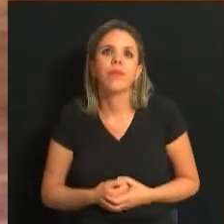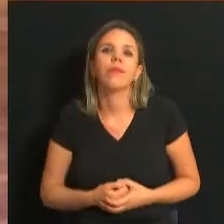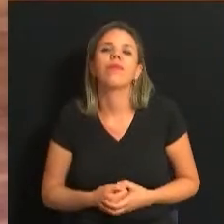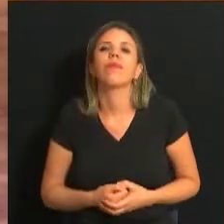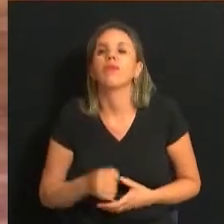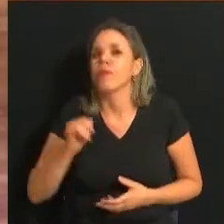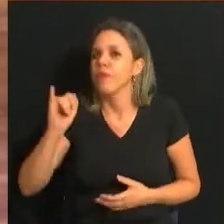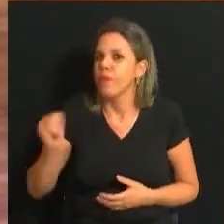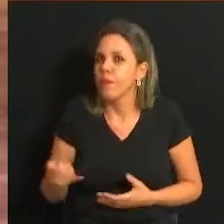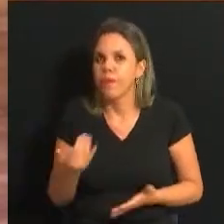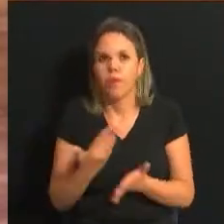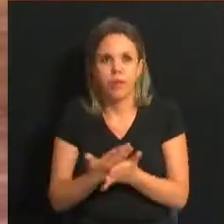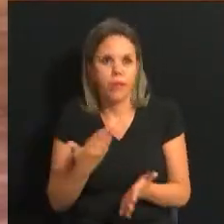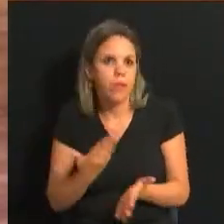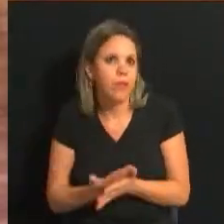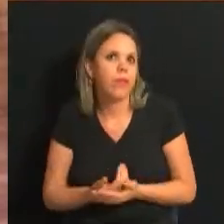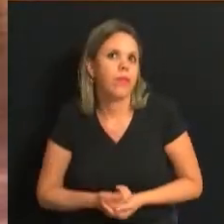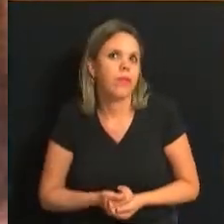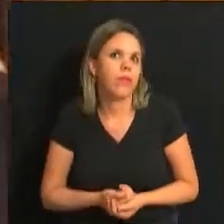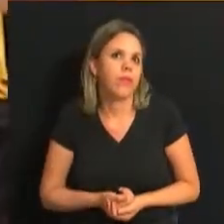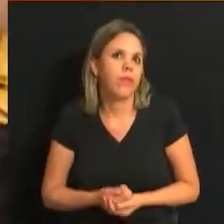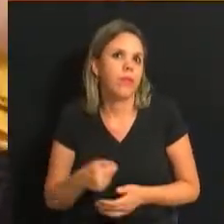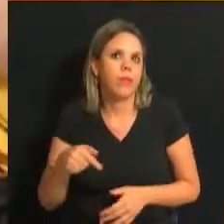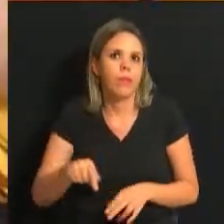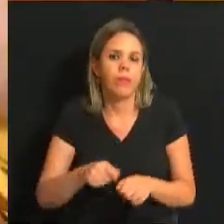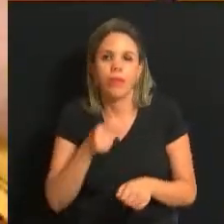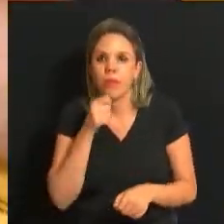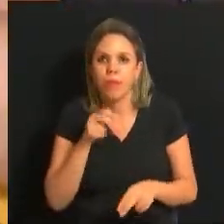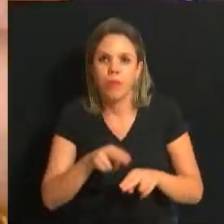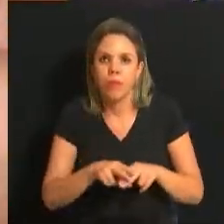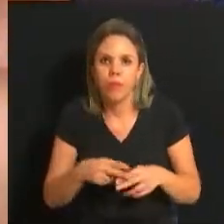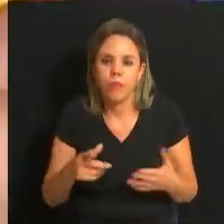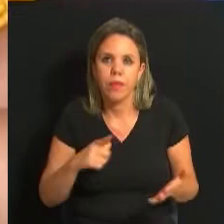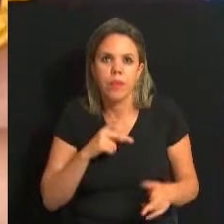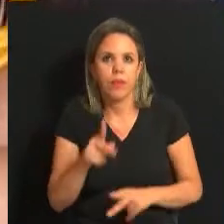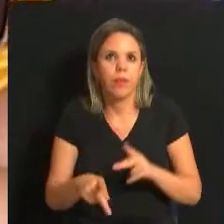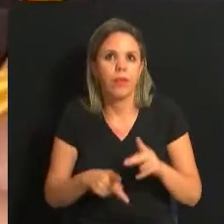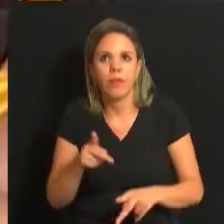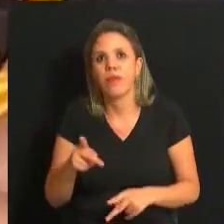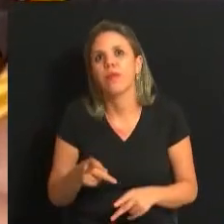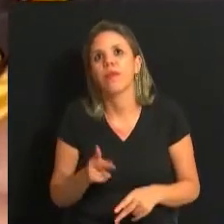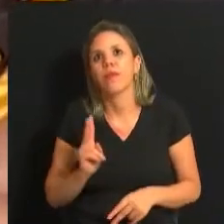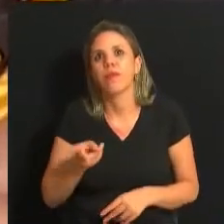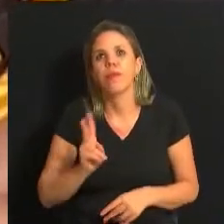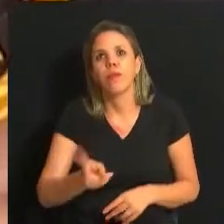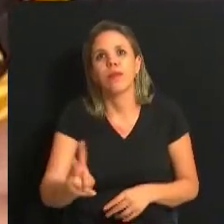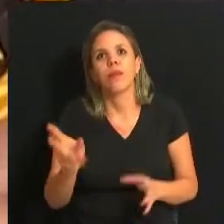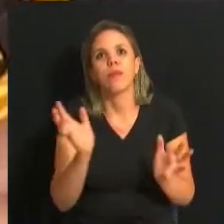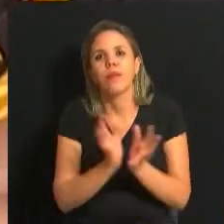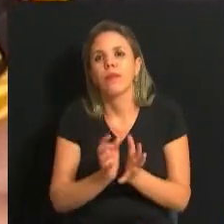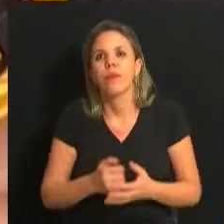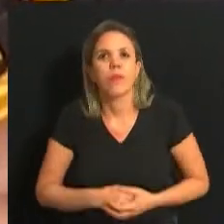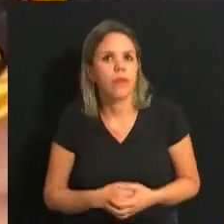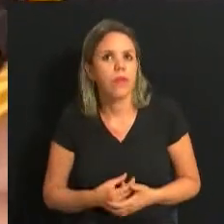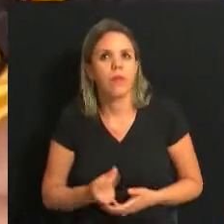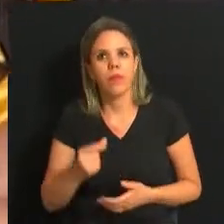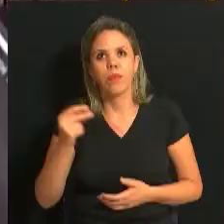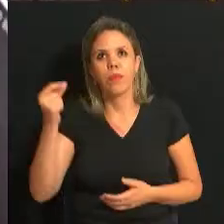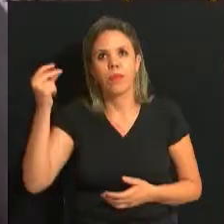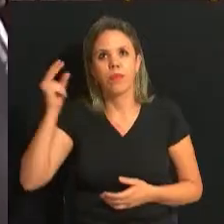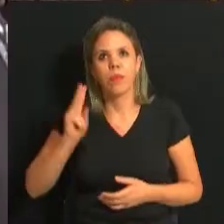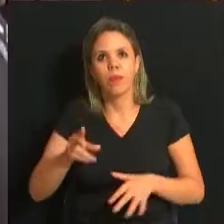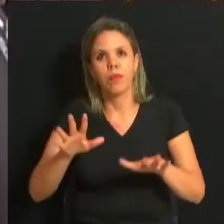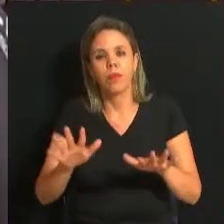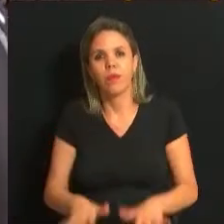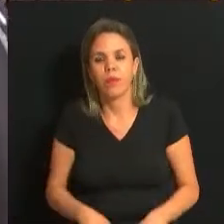nos estudos, viu, garoto? Por aqui também tem a galera que vai continuar no time. Muito tempo aqui, né? Eu acho que é